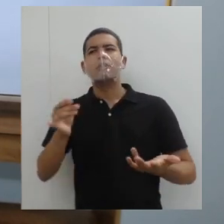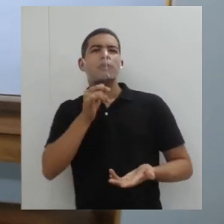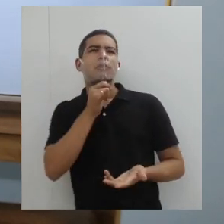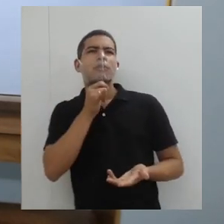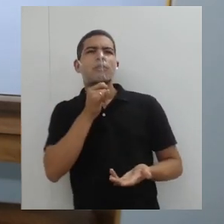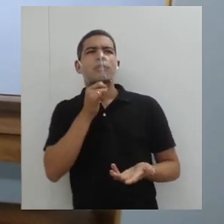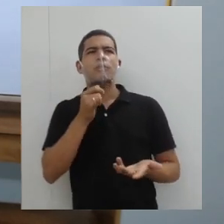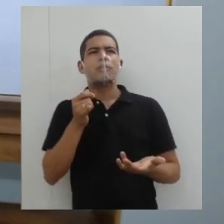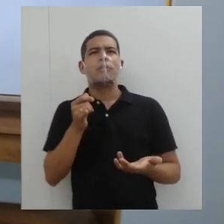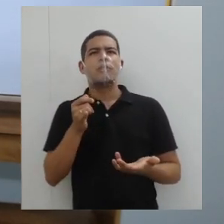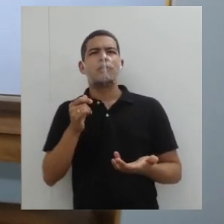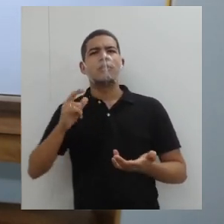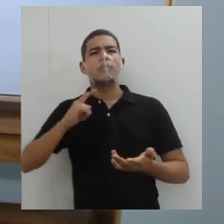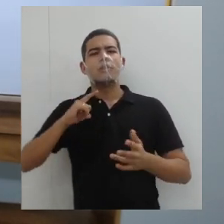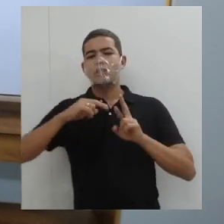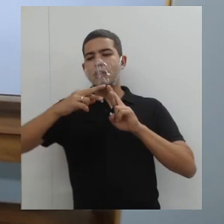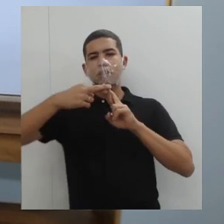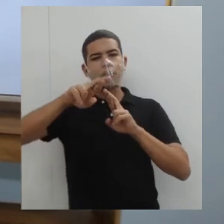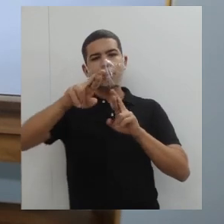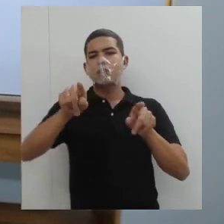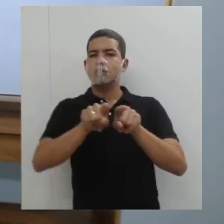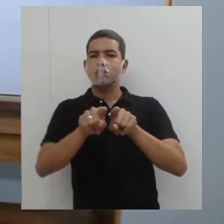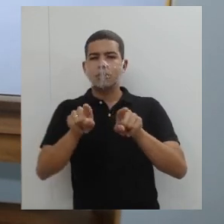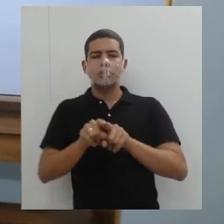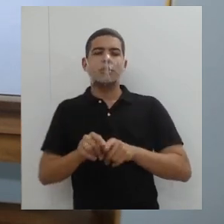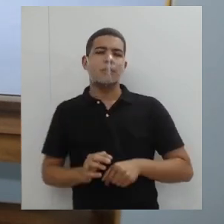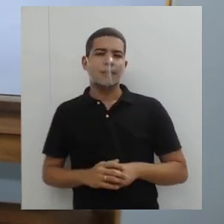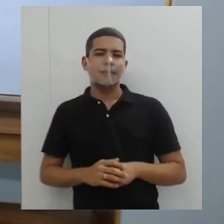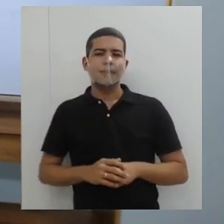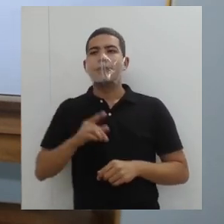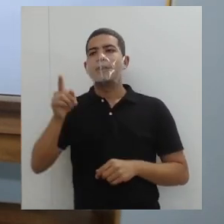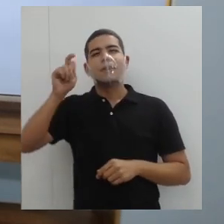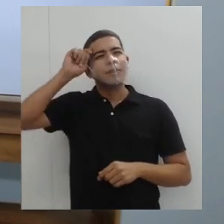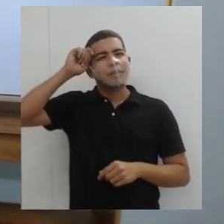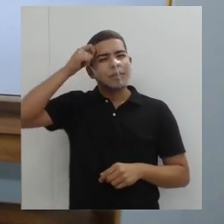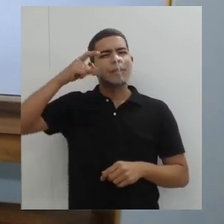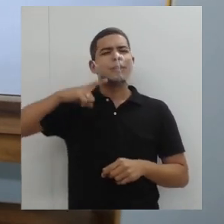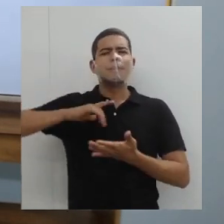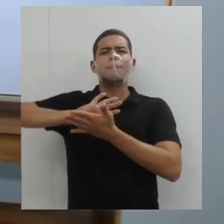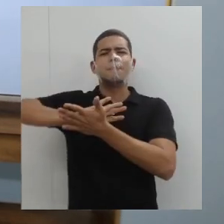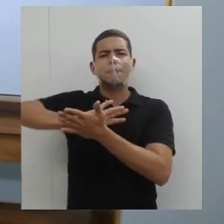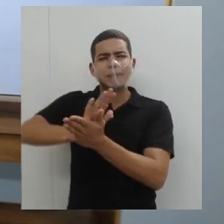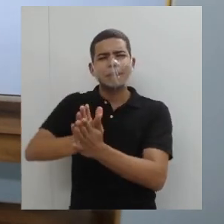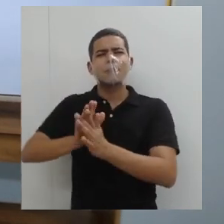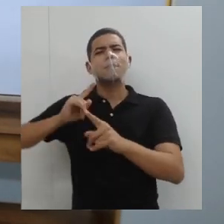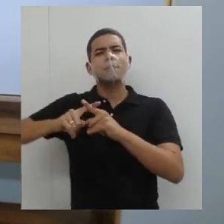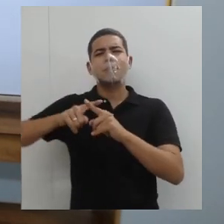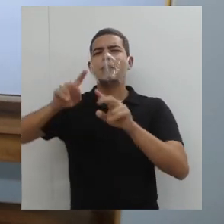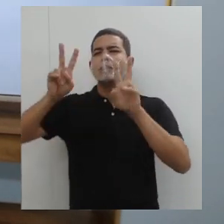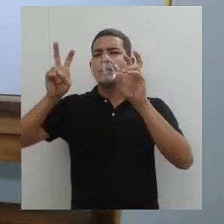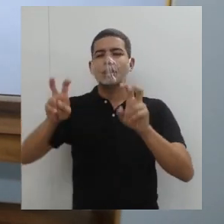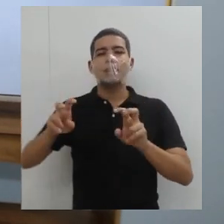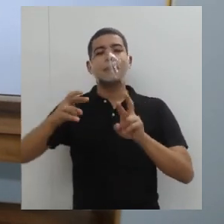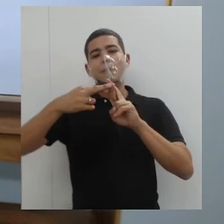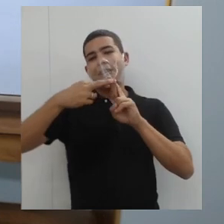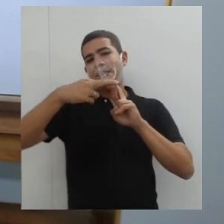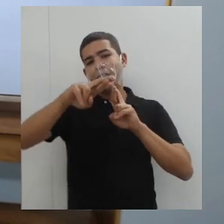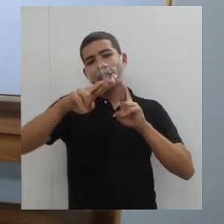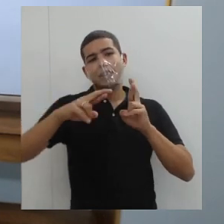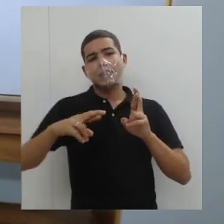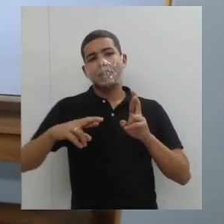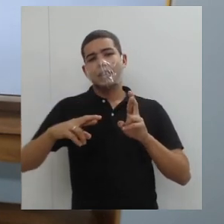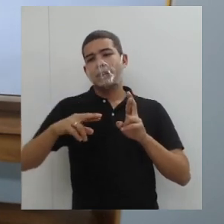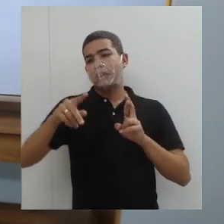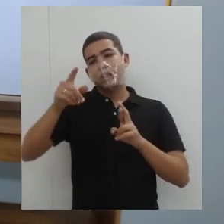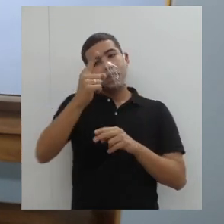refere à religião, tá certo? A pessoa negra tem sofrido preconceito por conta da sua religião. Religião é uma